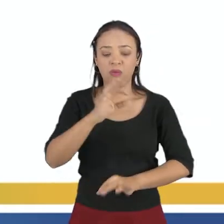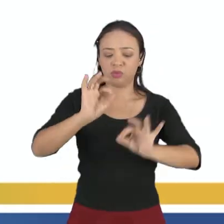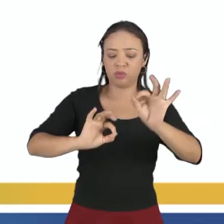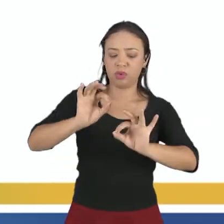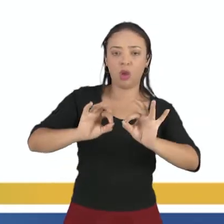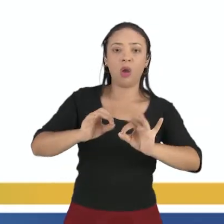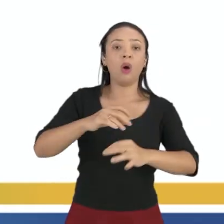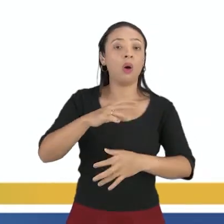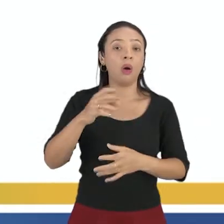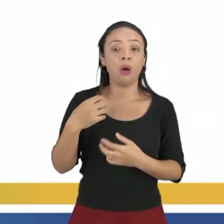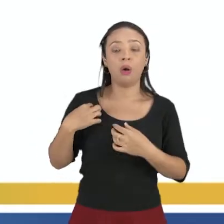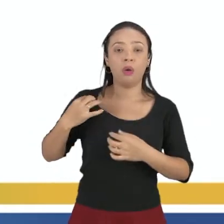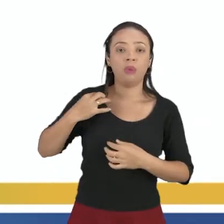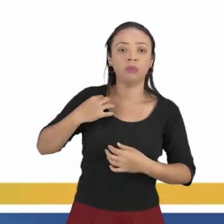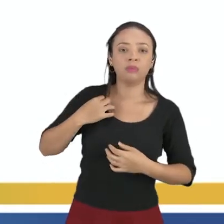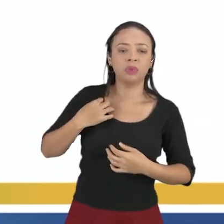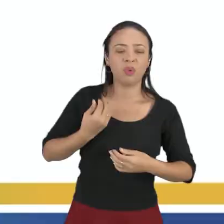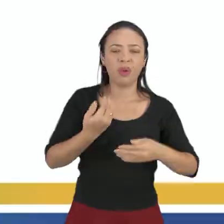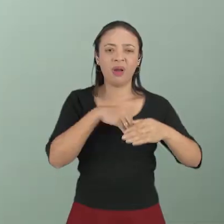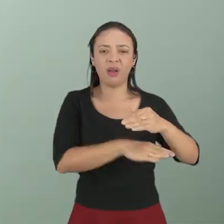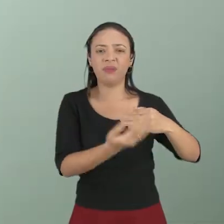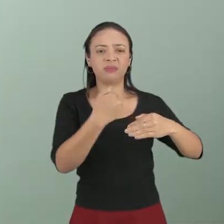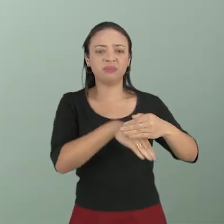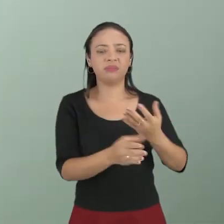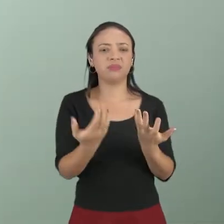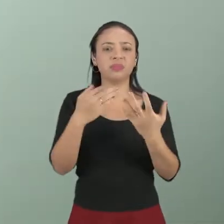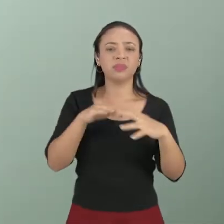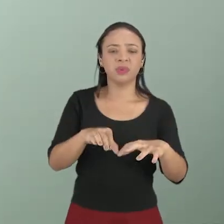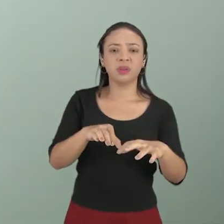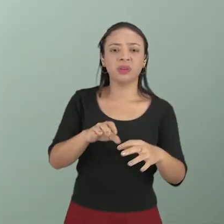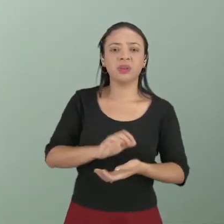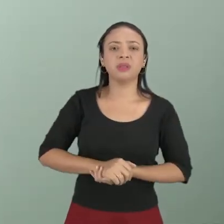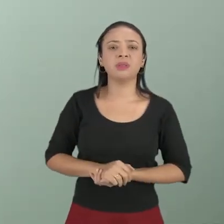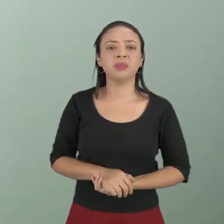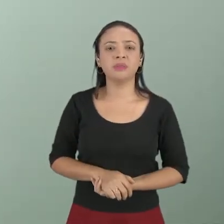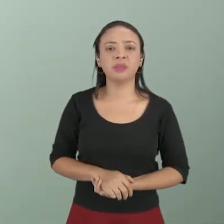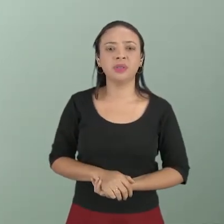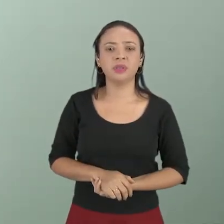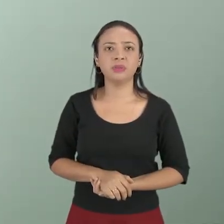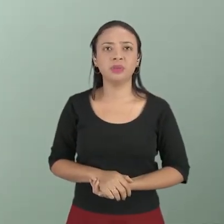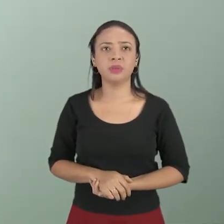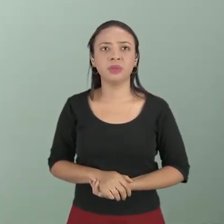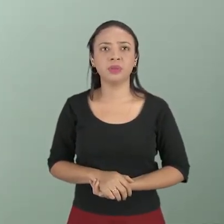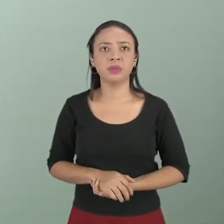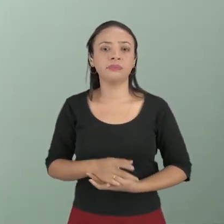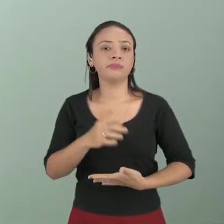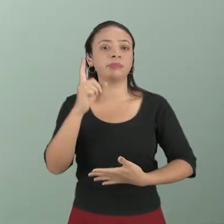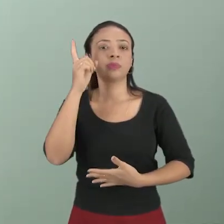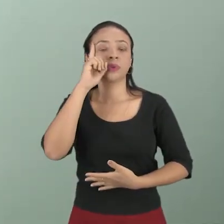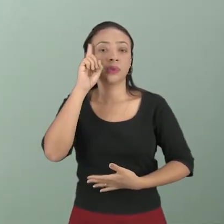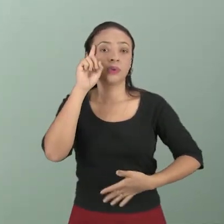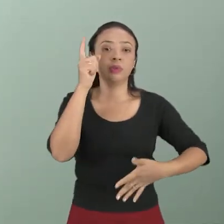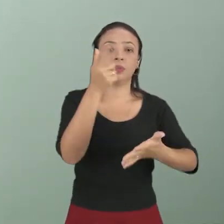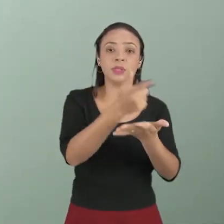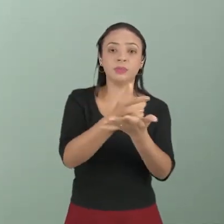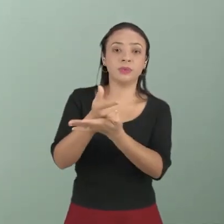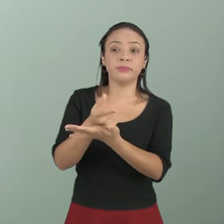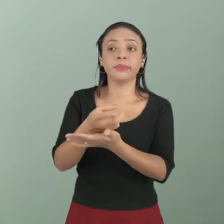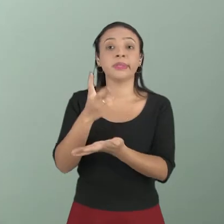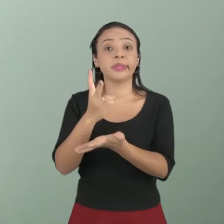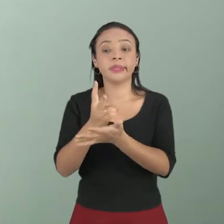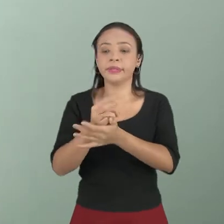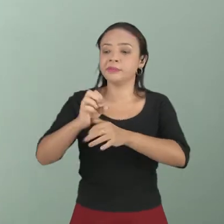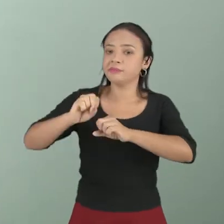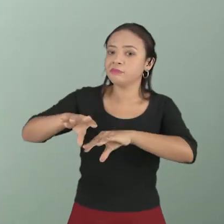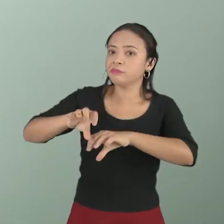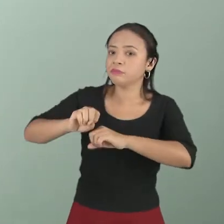E eles não tinham ambição de guardar. Todo dia era um novo dia, todo dia era uma nova caçada. E tanto que passava de pai para filho essa ideia